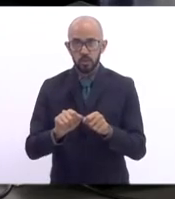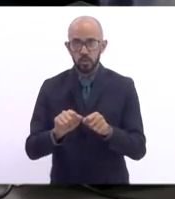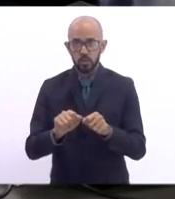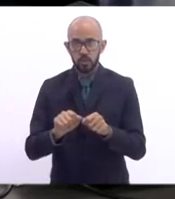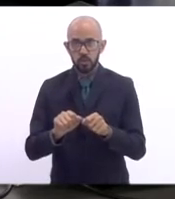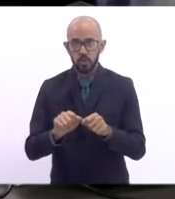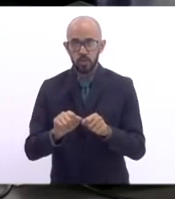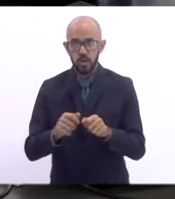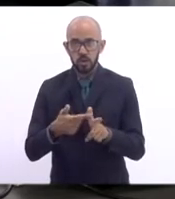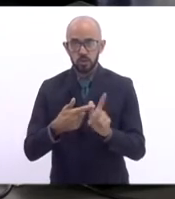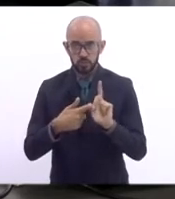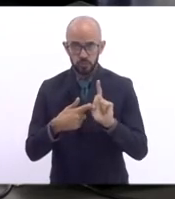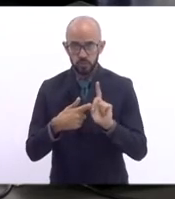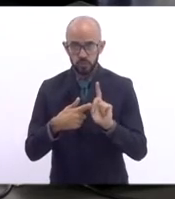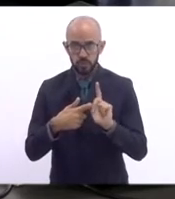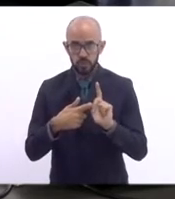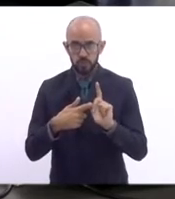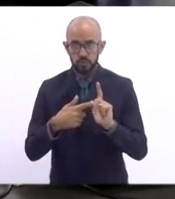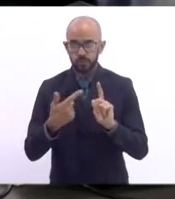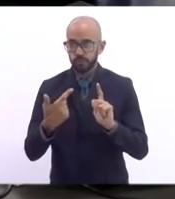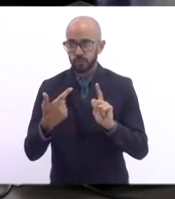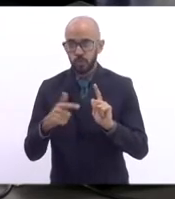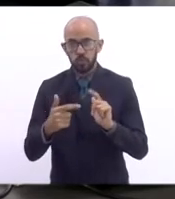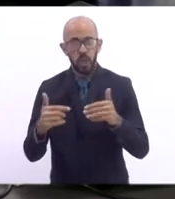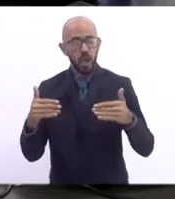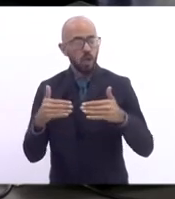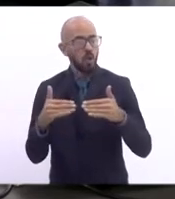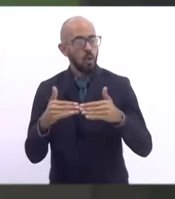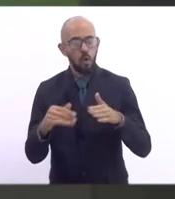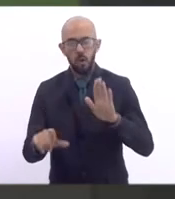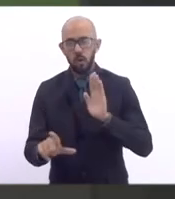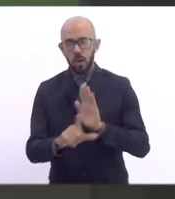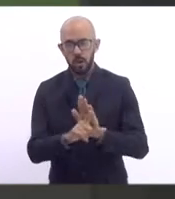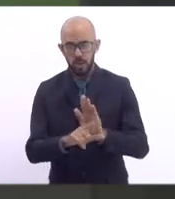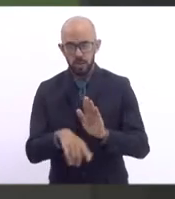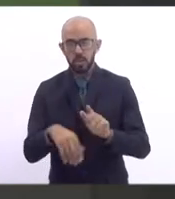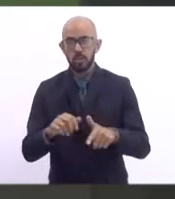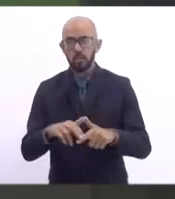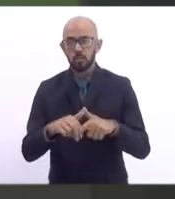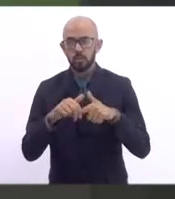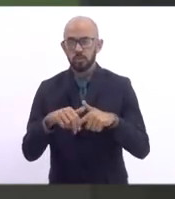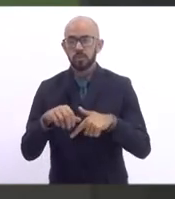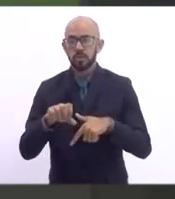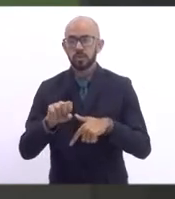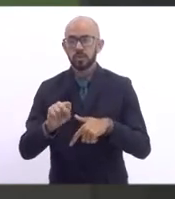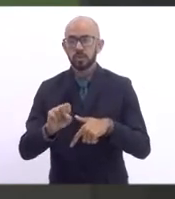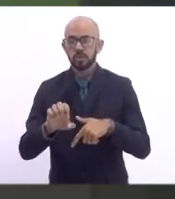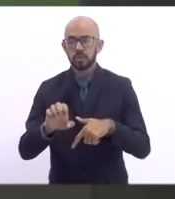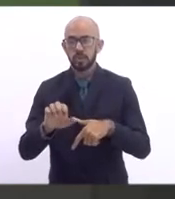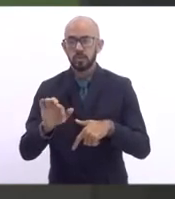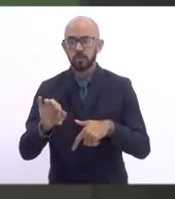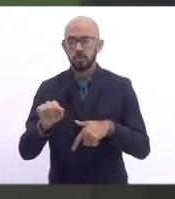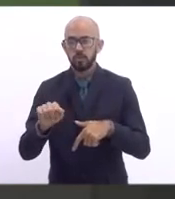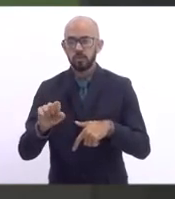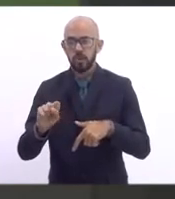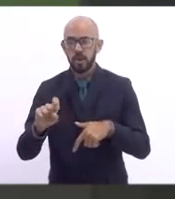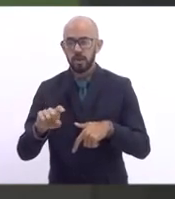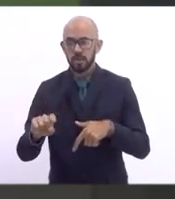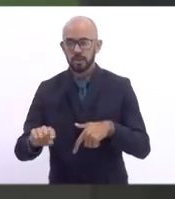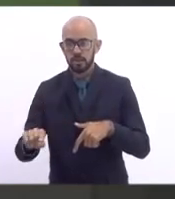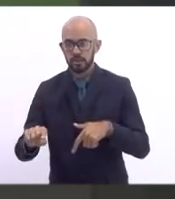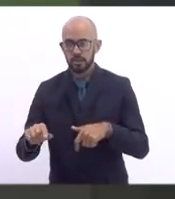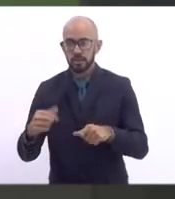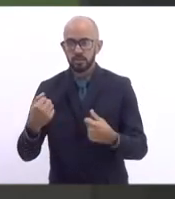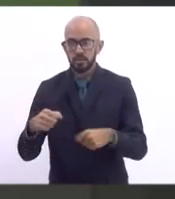inadimplência não encontra a corrida legal de maneira que cê faz deve deve a adotar as providências